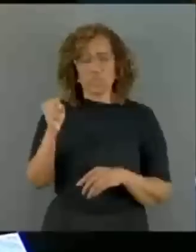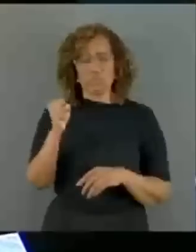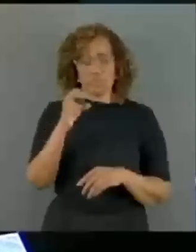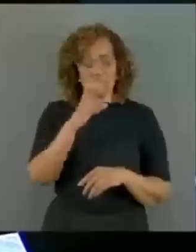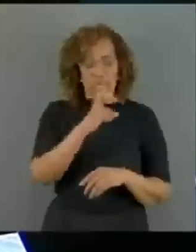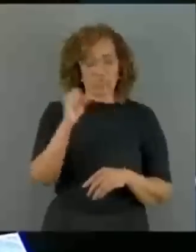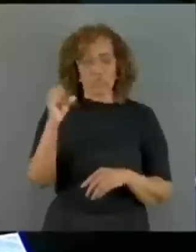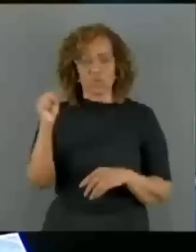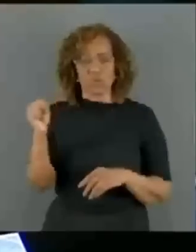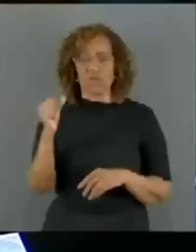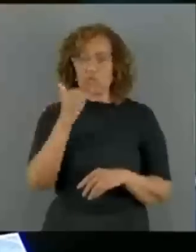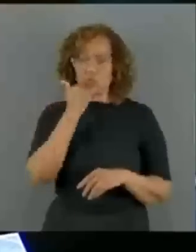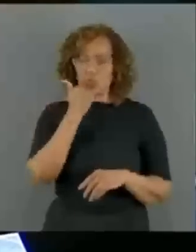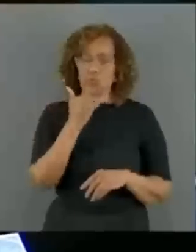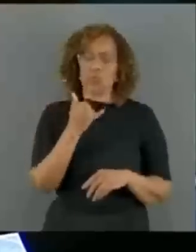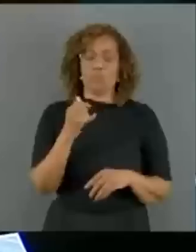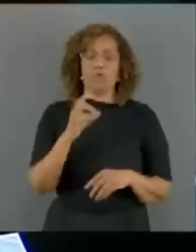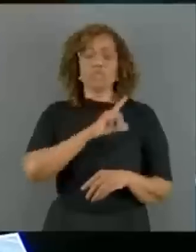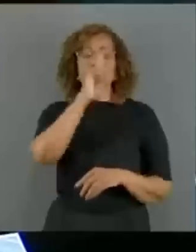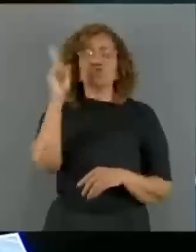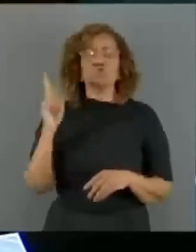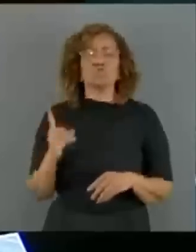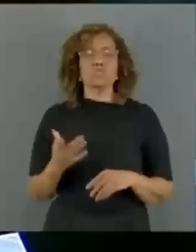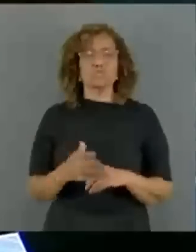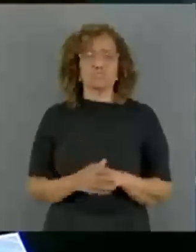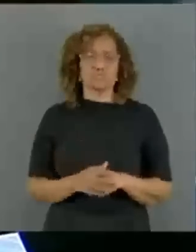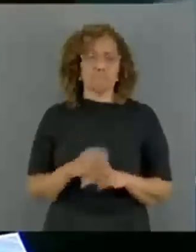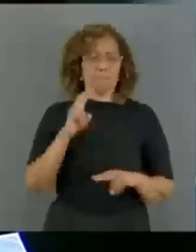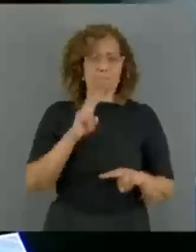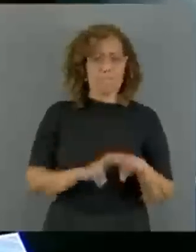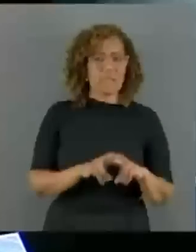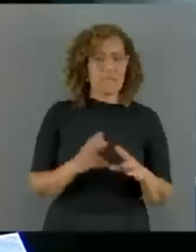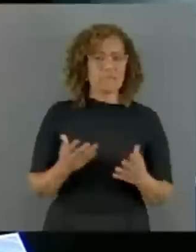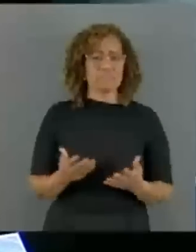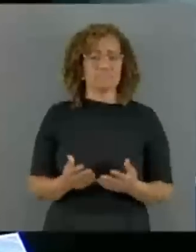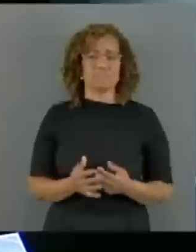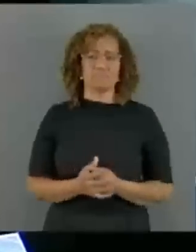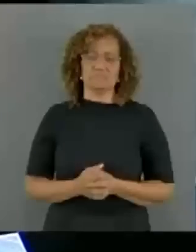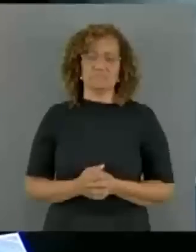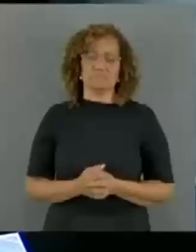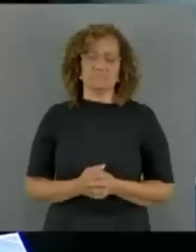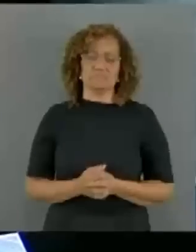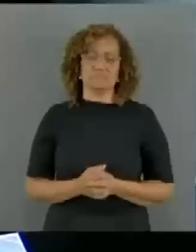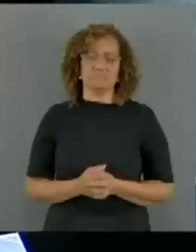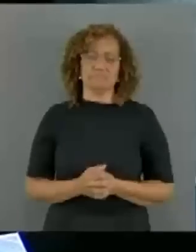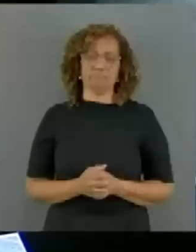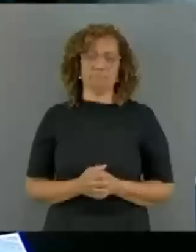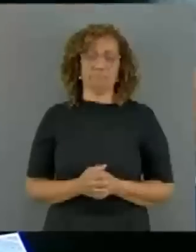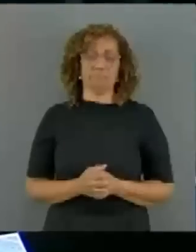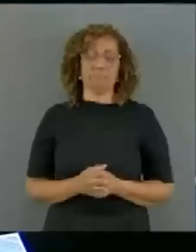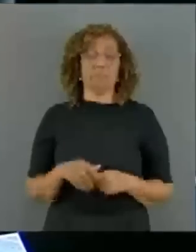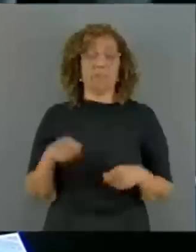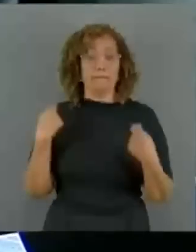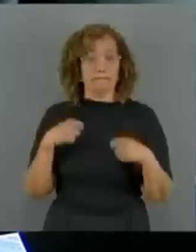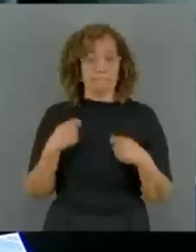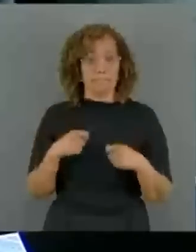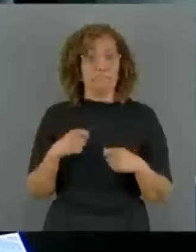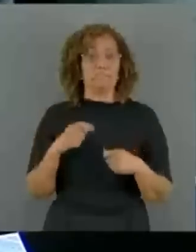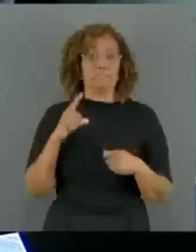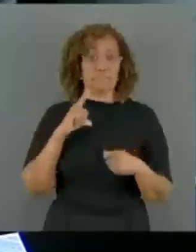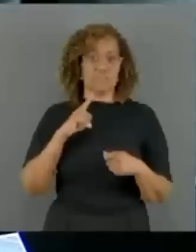Blindar também de criminalidade? Eu quero aqui fazer uma ressalva, senhor presidente. É um juiz utilizar instrumento